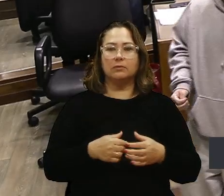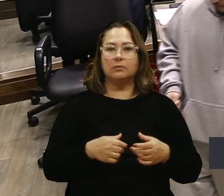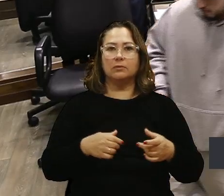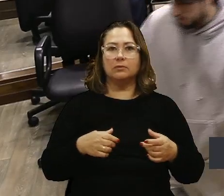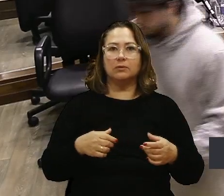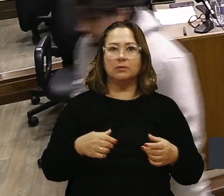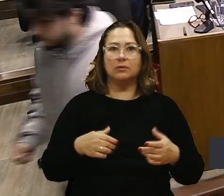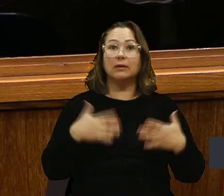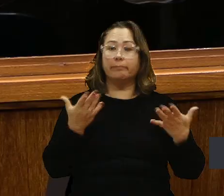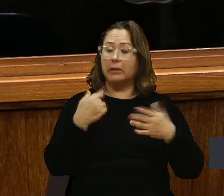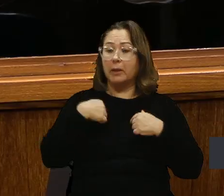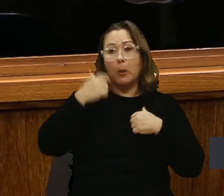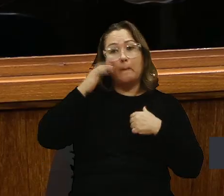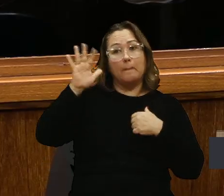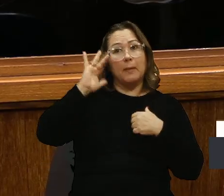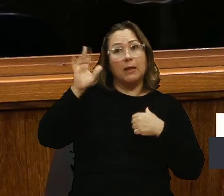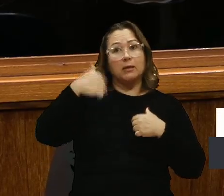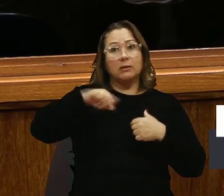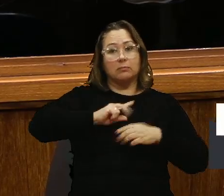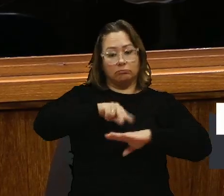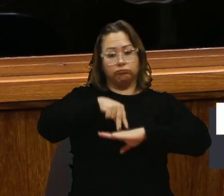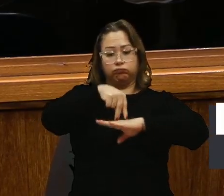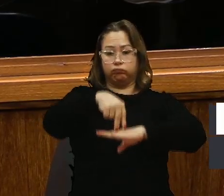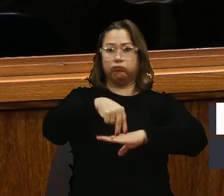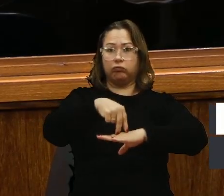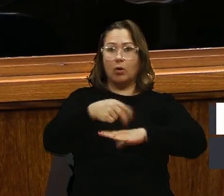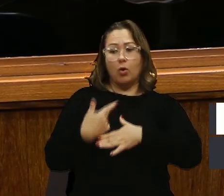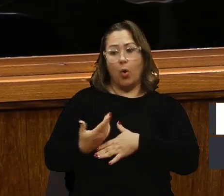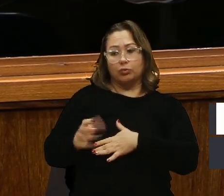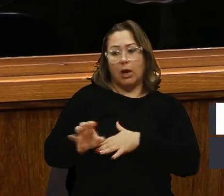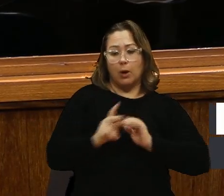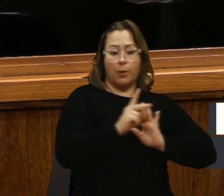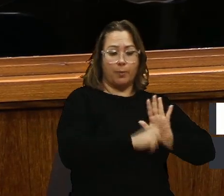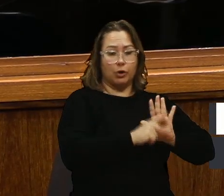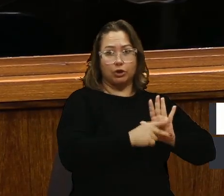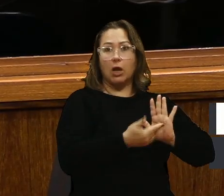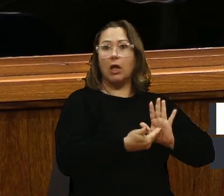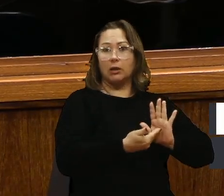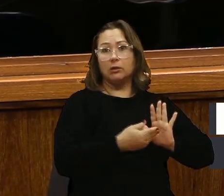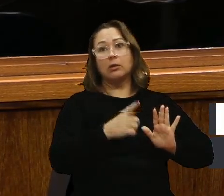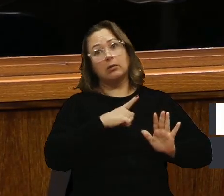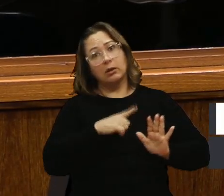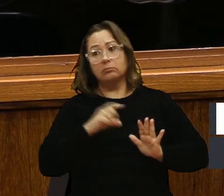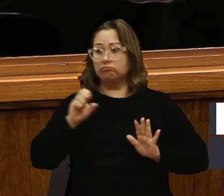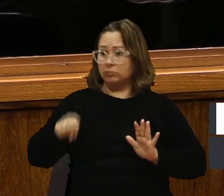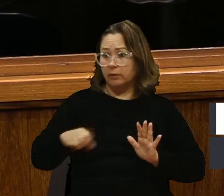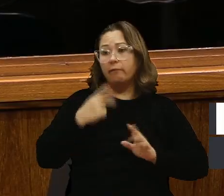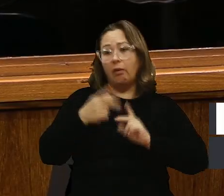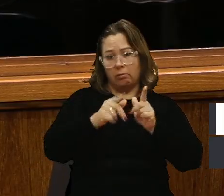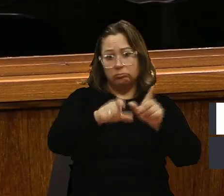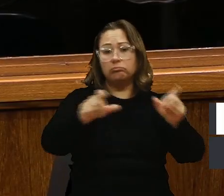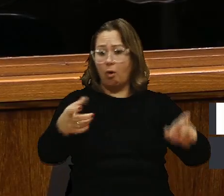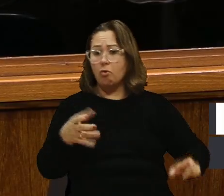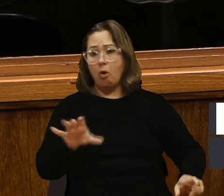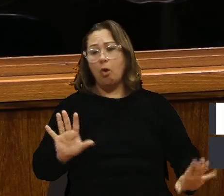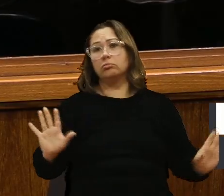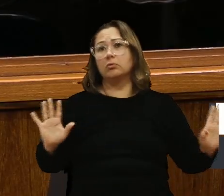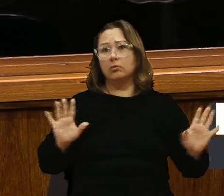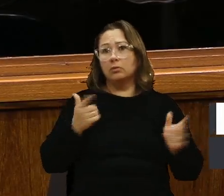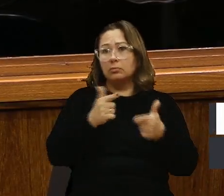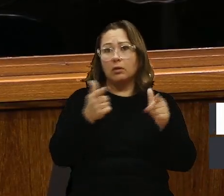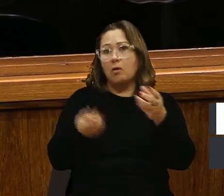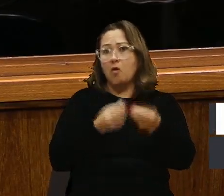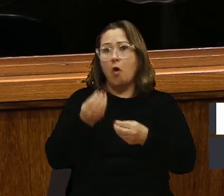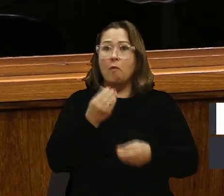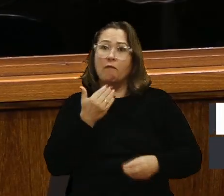Bom, eu acho que quando alguém se coloca contrário ao projeto, tem gente sim dizendo que é contra. Não tem como dizer que